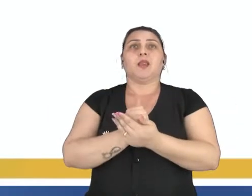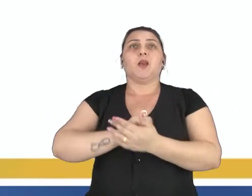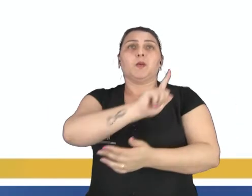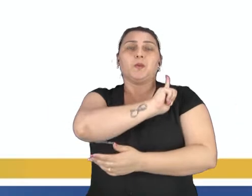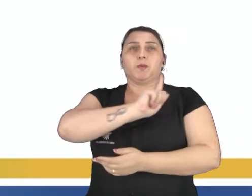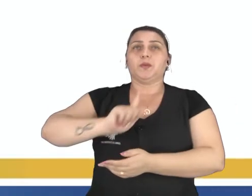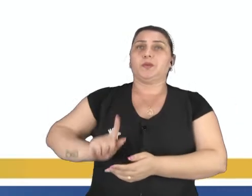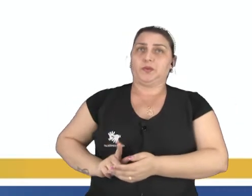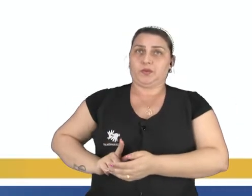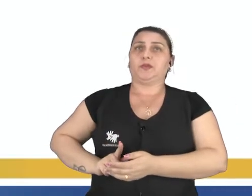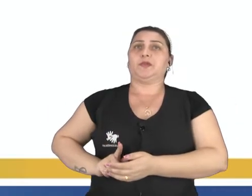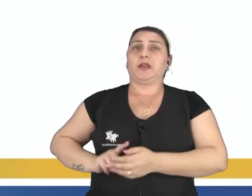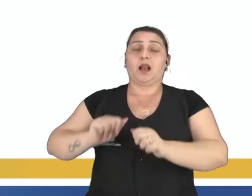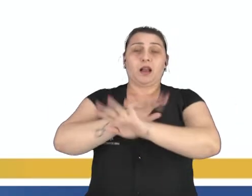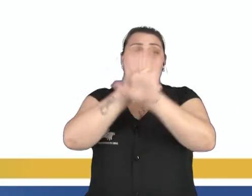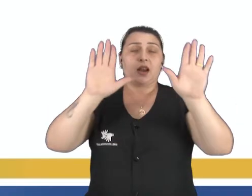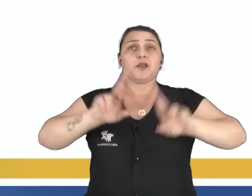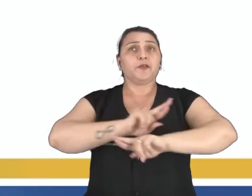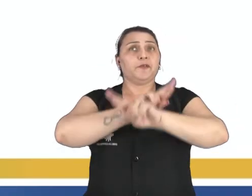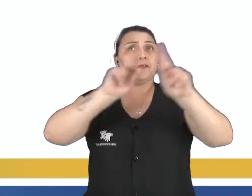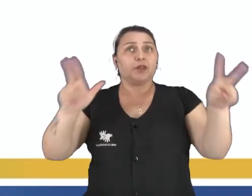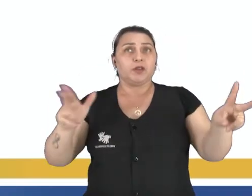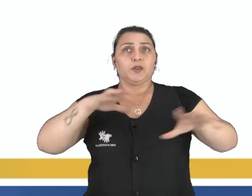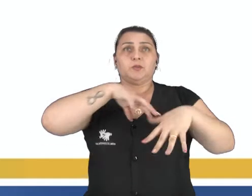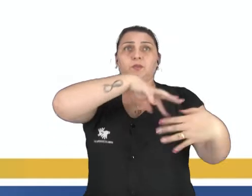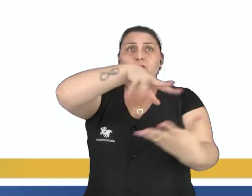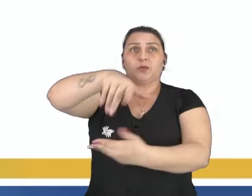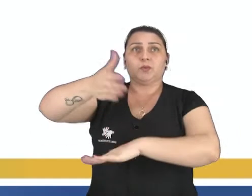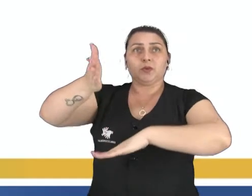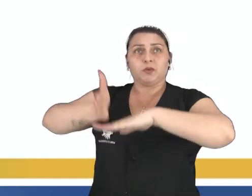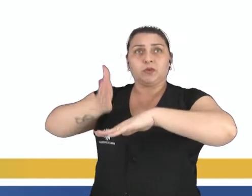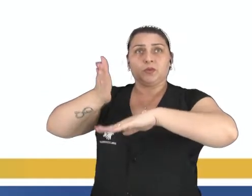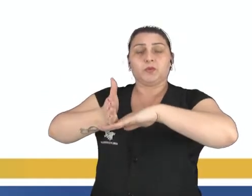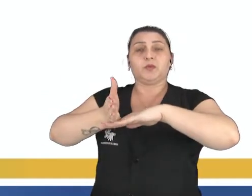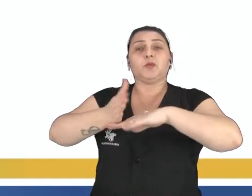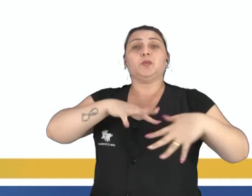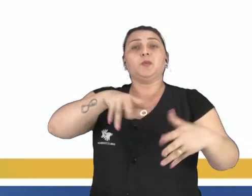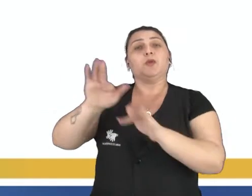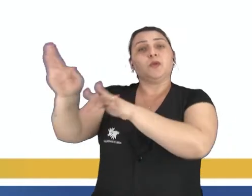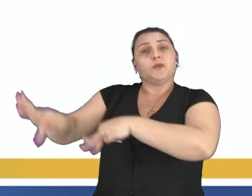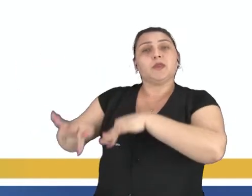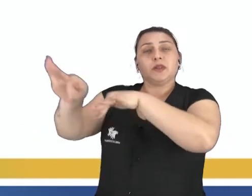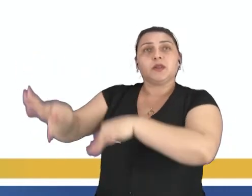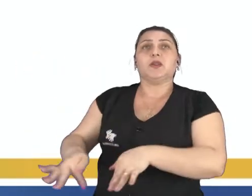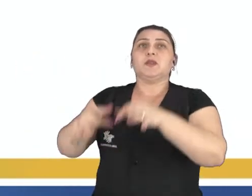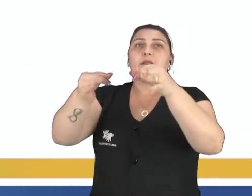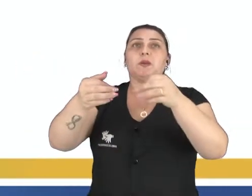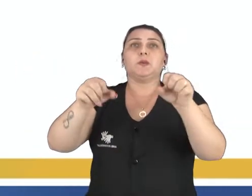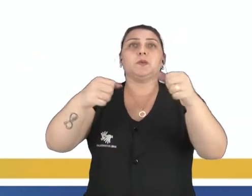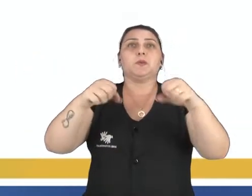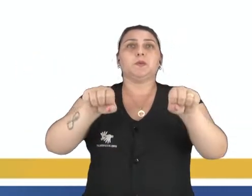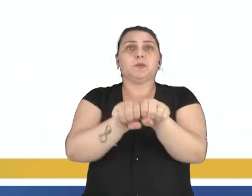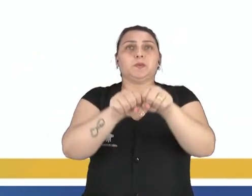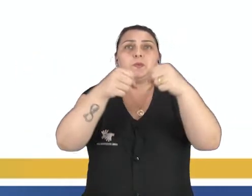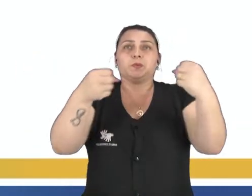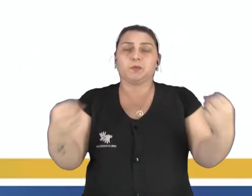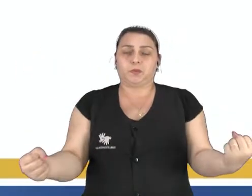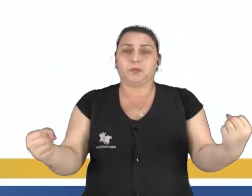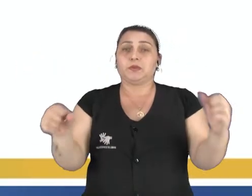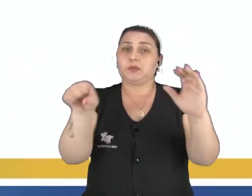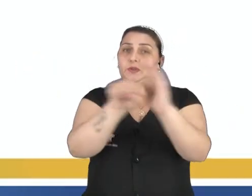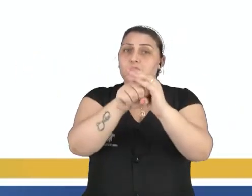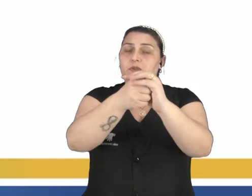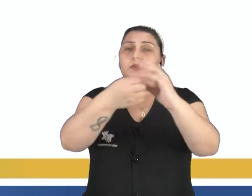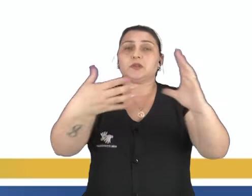de governar tornaram mais claras as diferenças entre o mundo moderno e o mundo feudal, certo? Há um rompimento aqui.